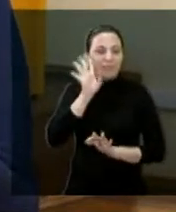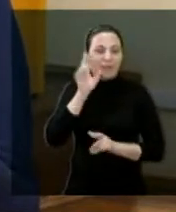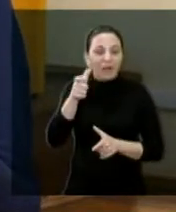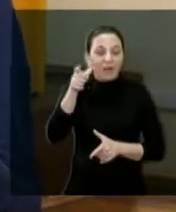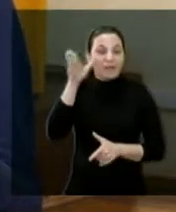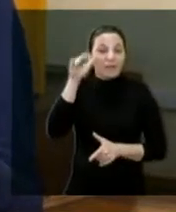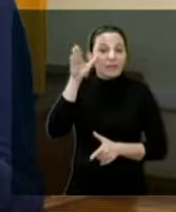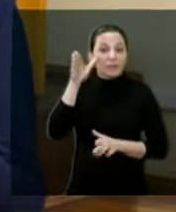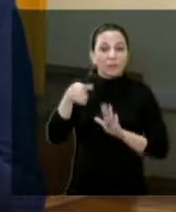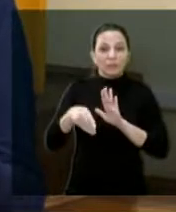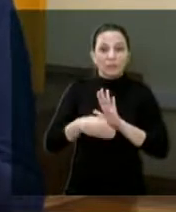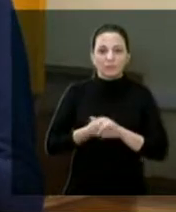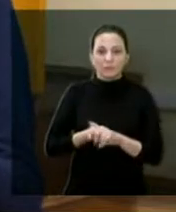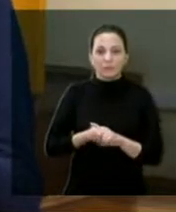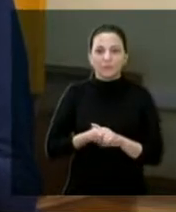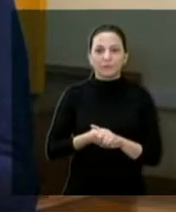Entende?